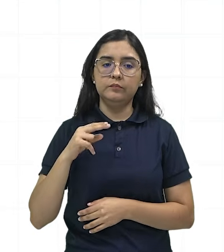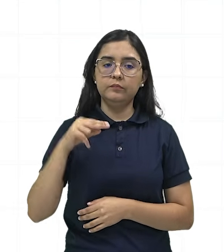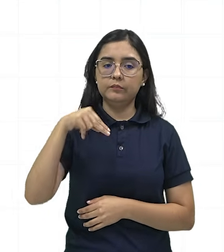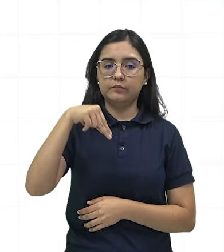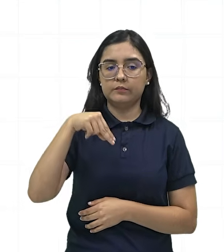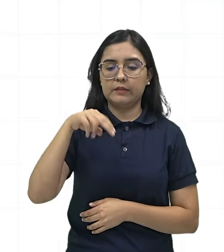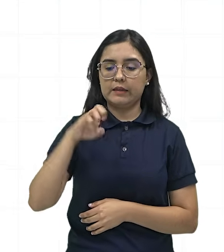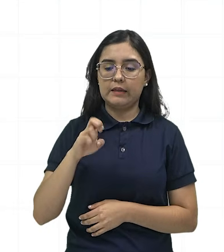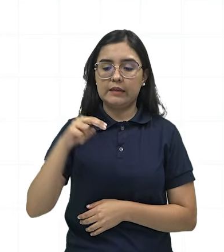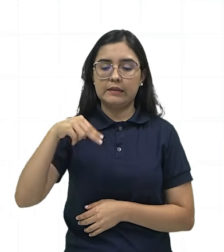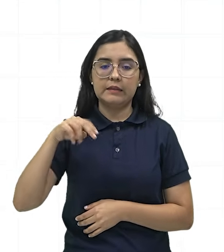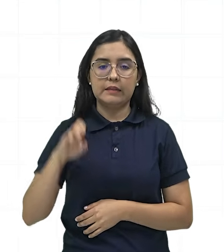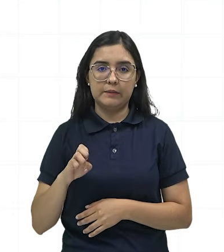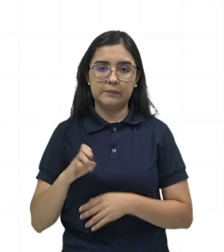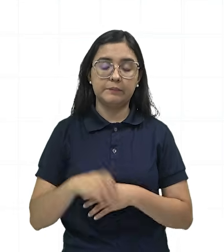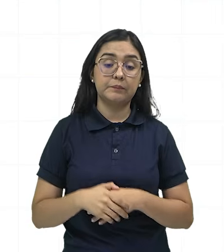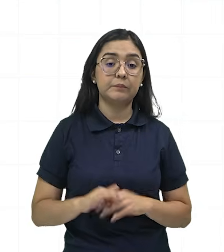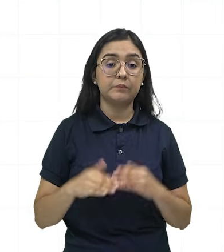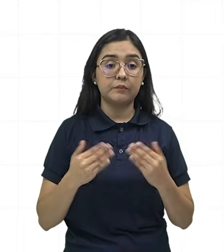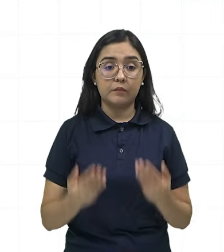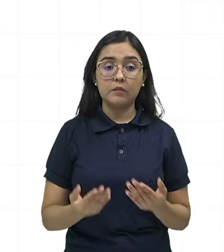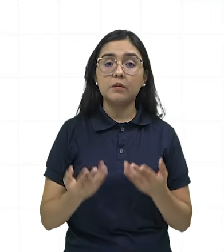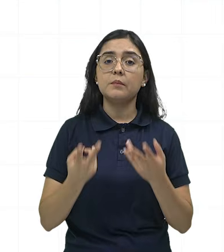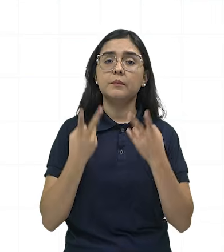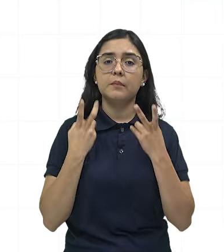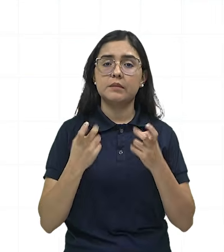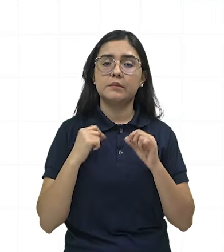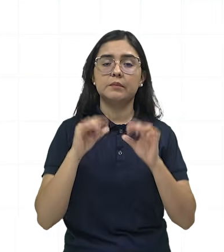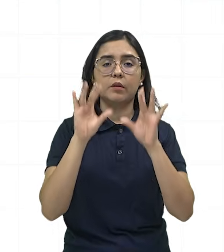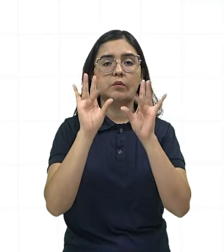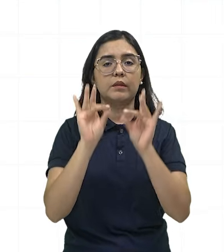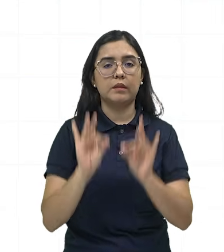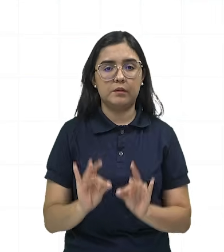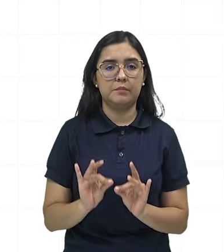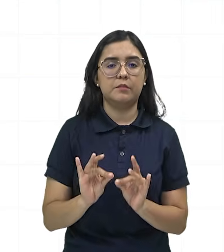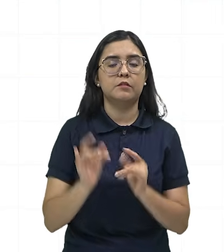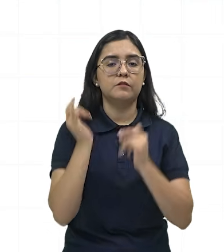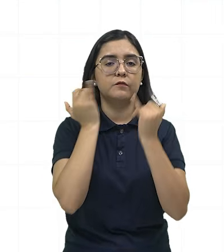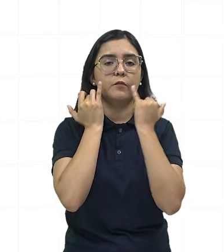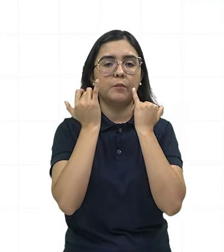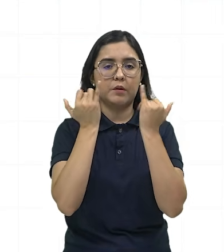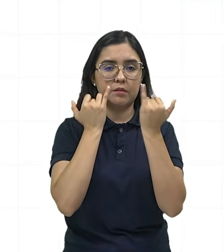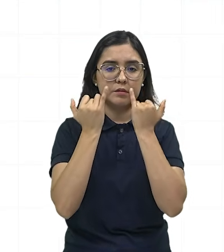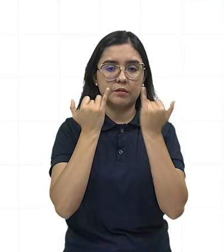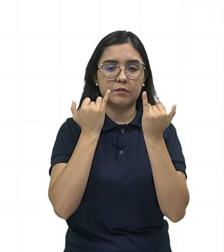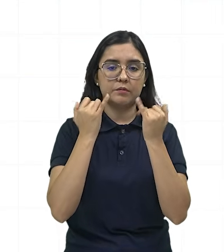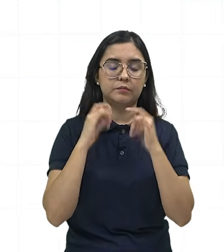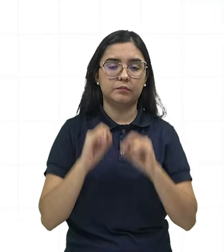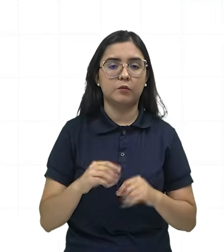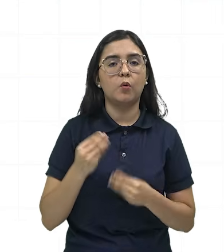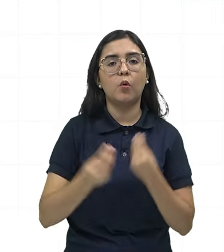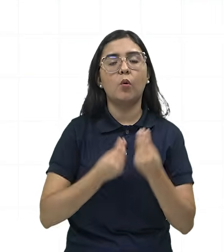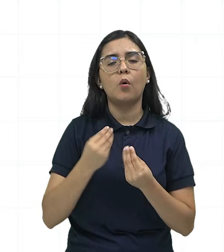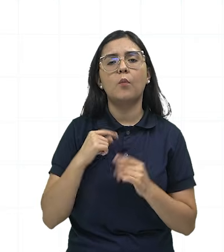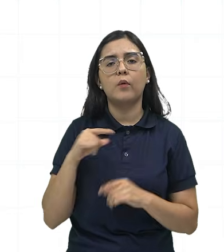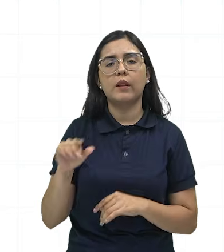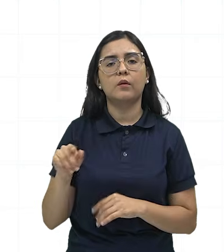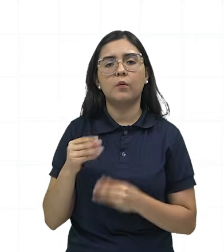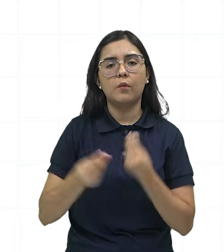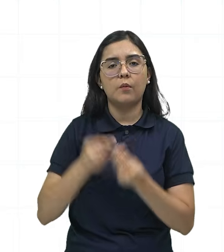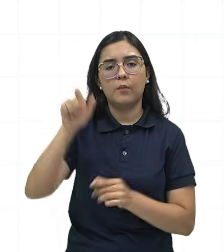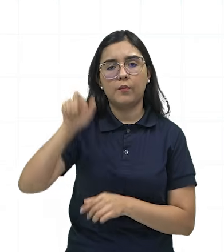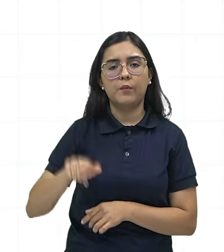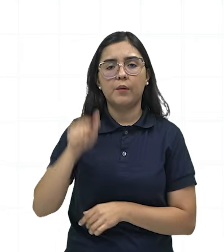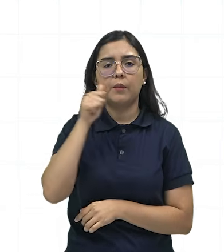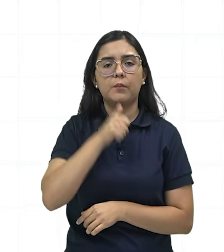faca. Observe que, mais uma vez, nós temos o detalhamento aí de que modo ela foi assassinada,